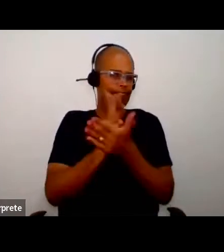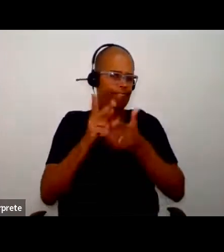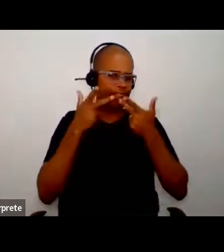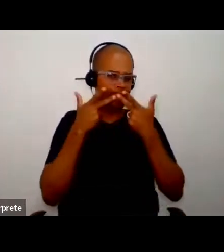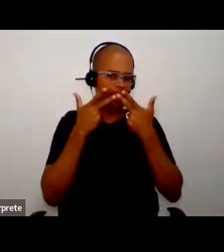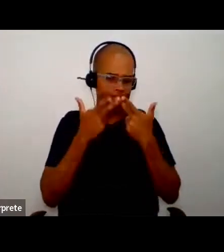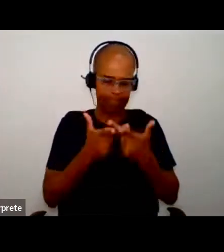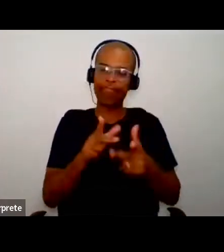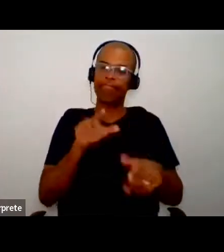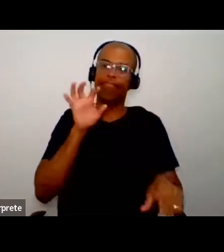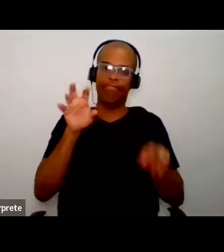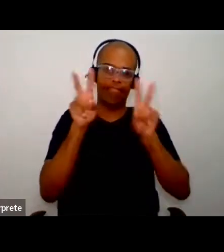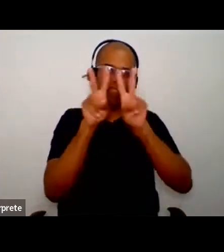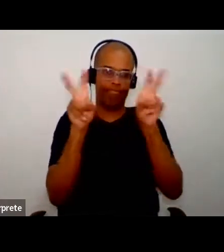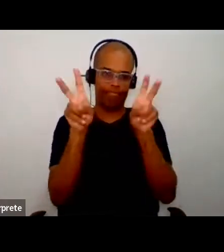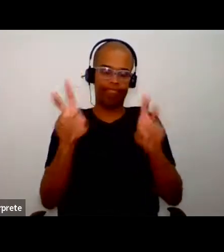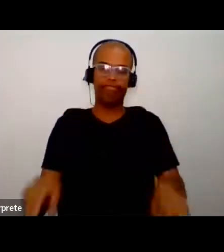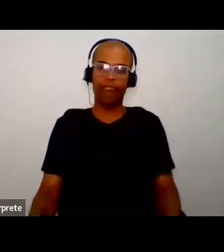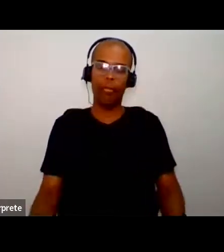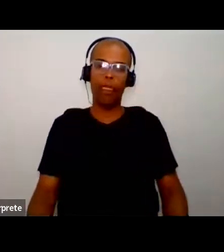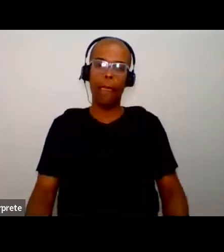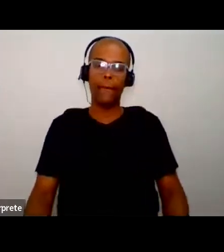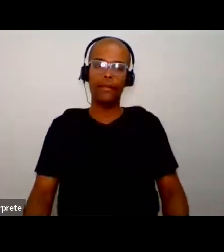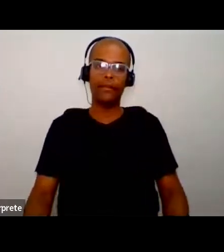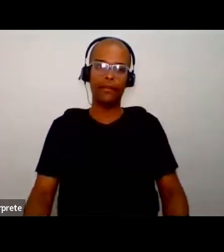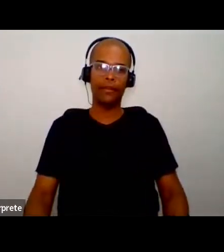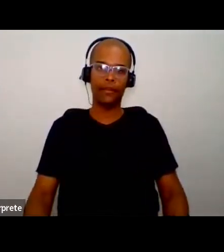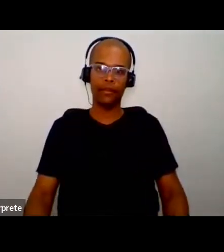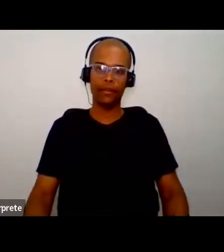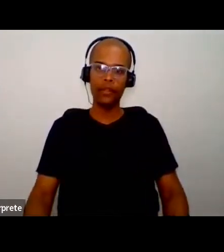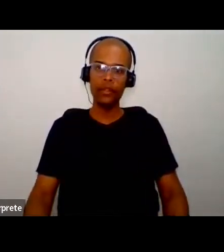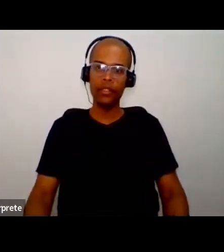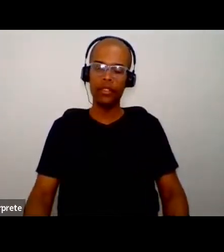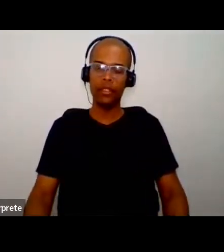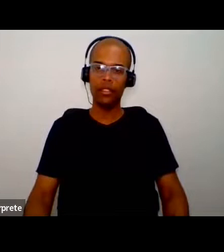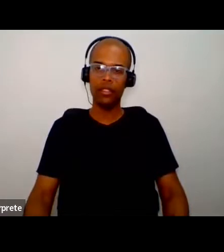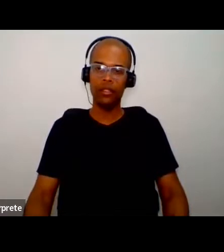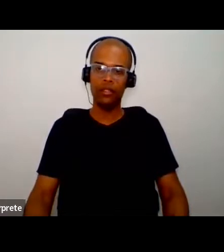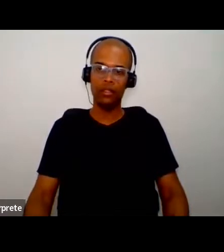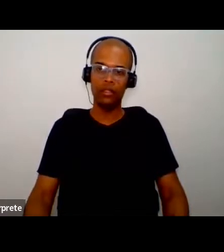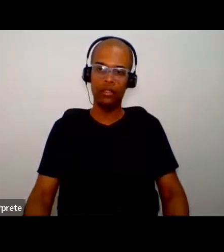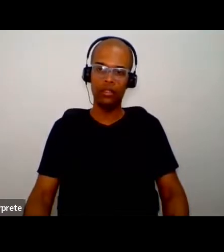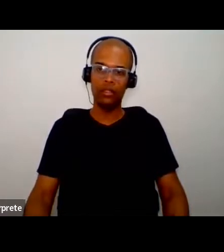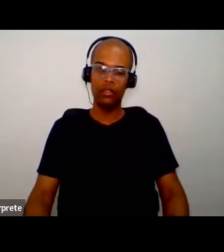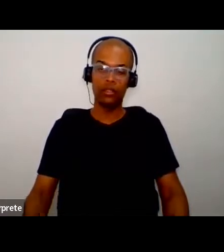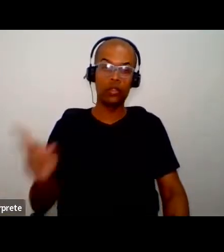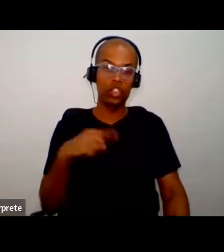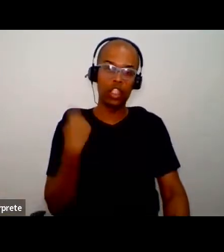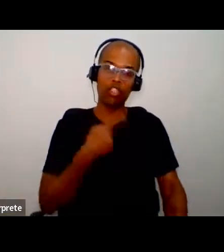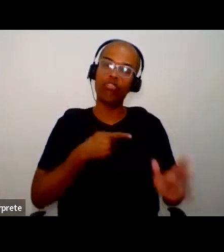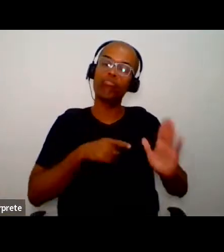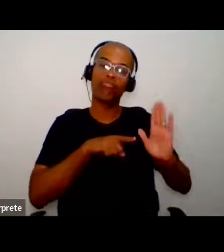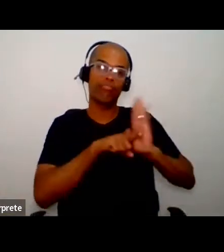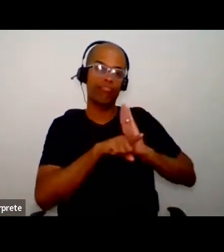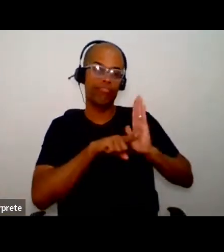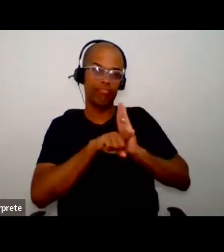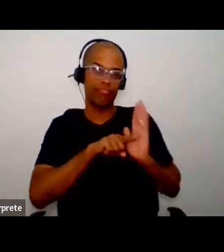muito nisso, né? O que nós, como pesquisadores e como professores das